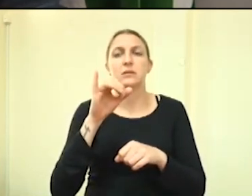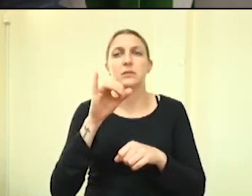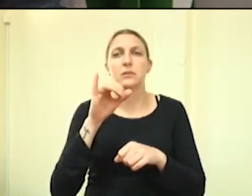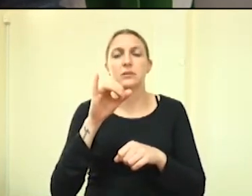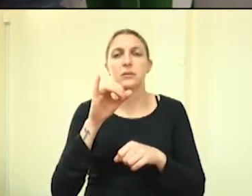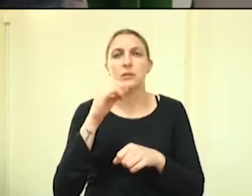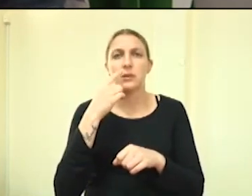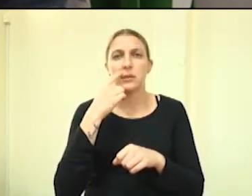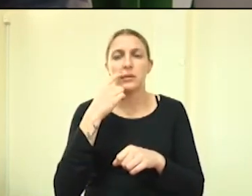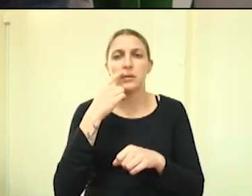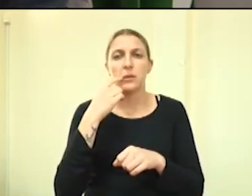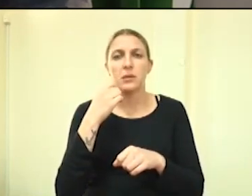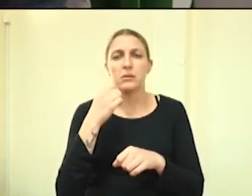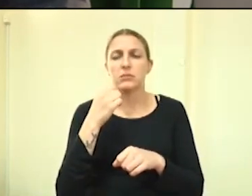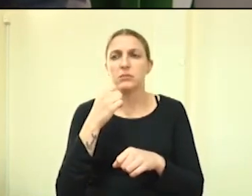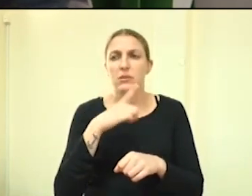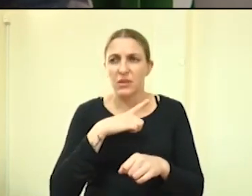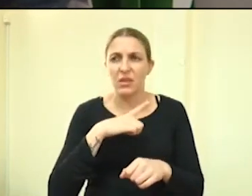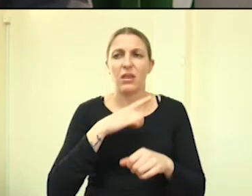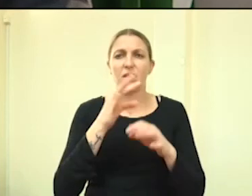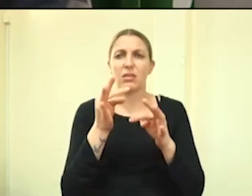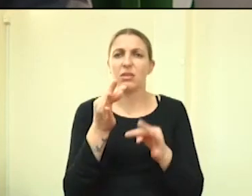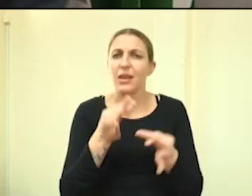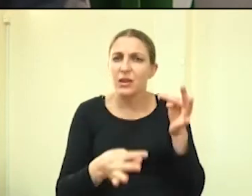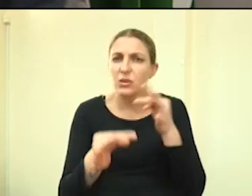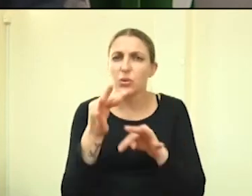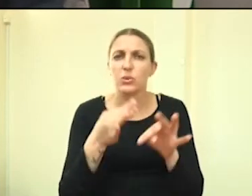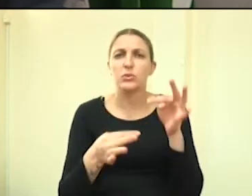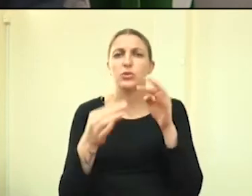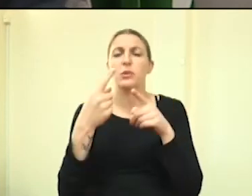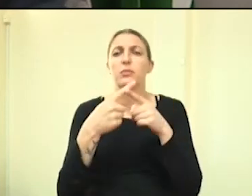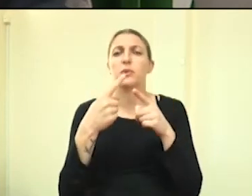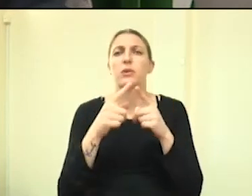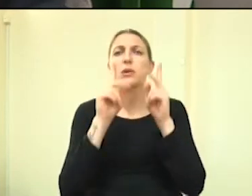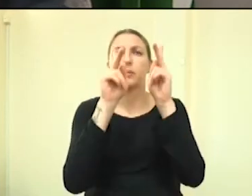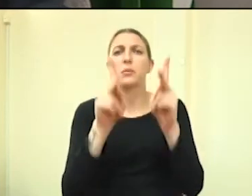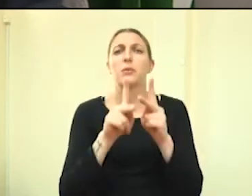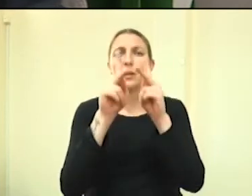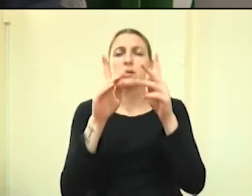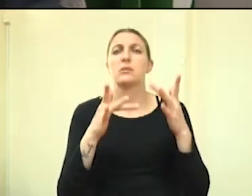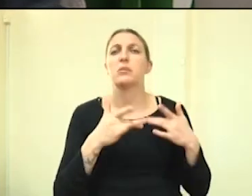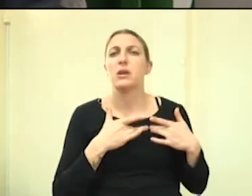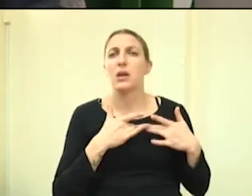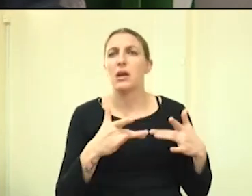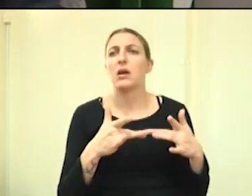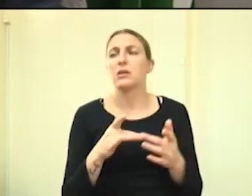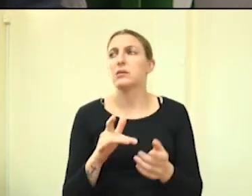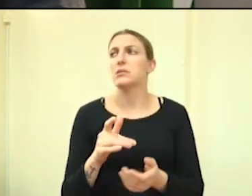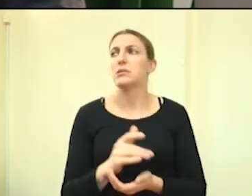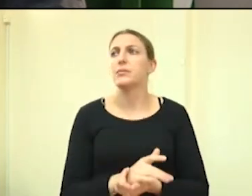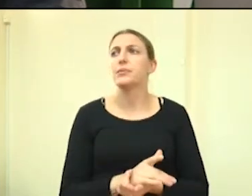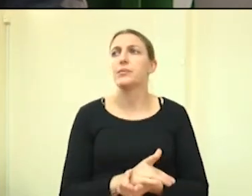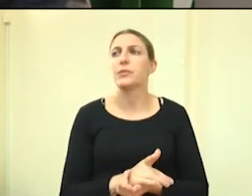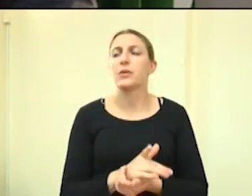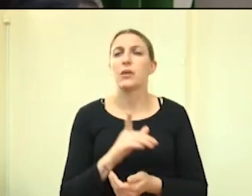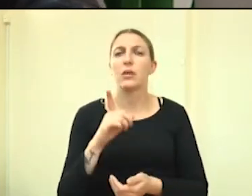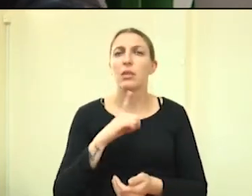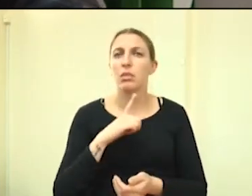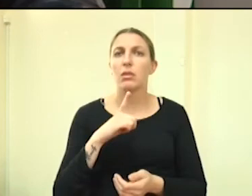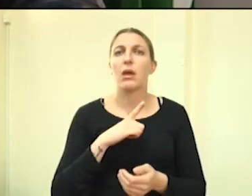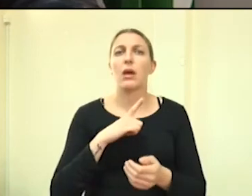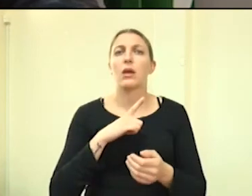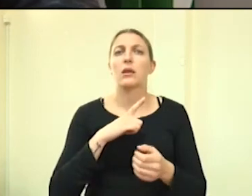com essa tecnologia, até porque a população de Erechim já merece, já existe a indicação do próprio